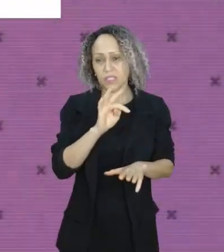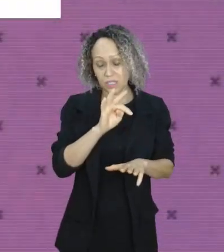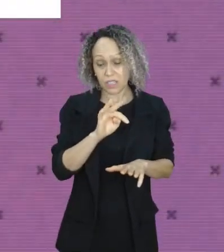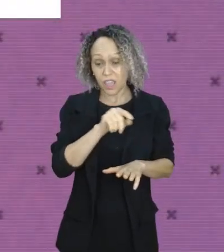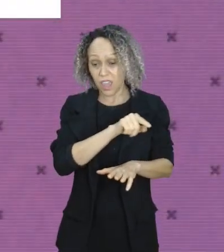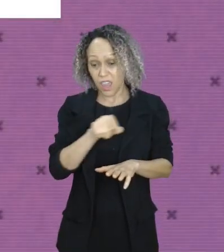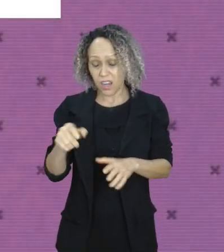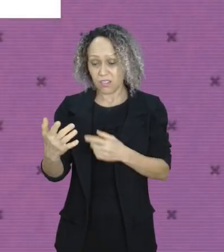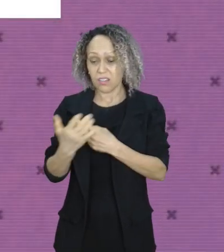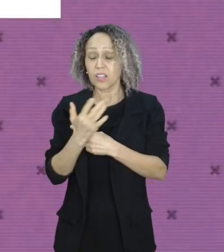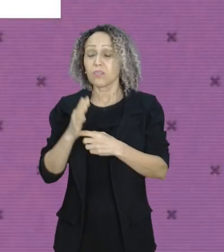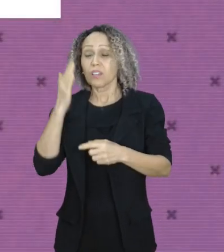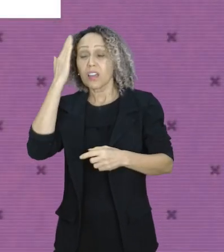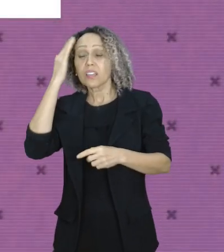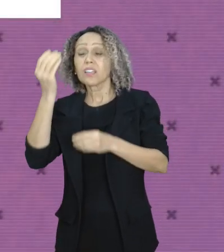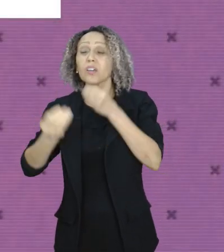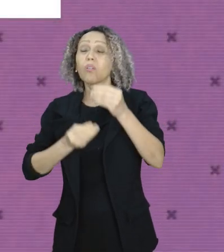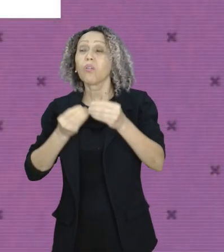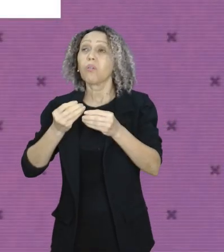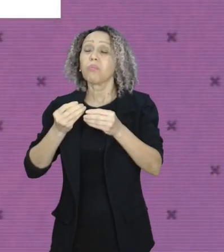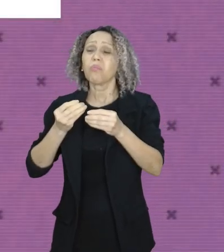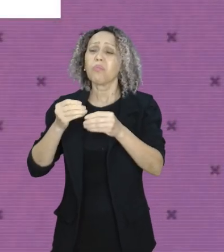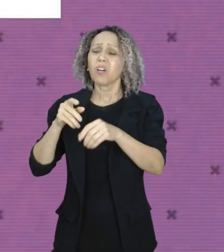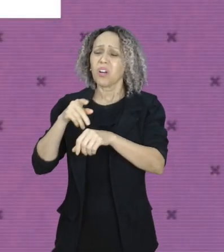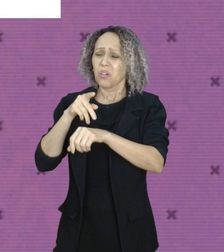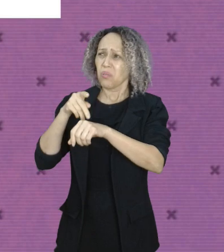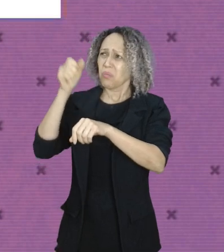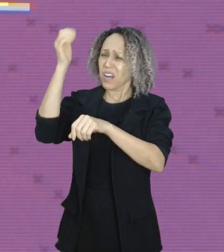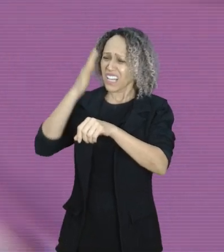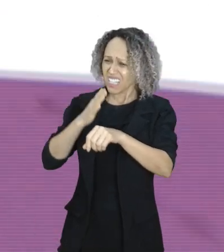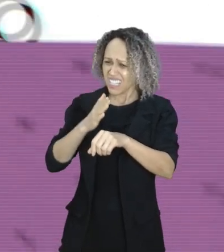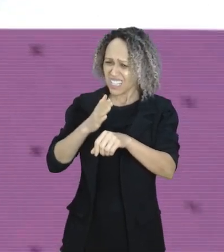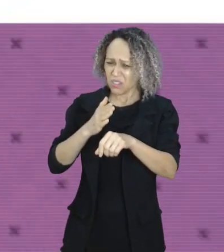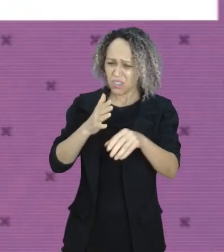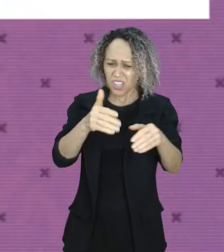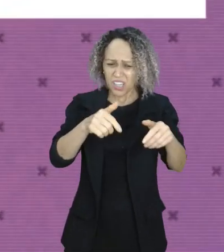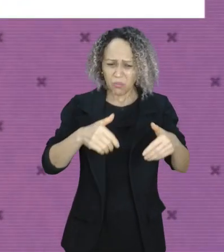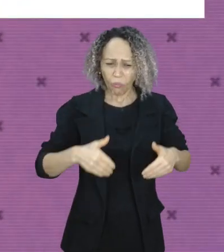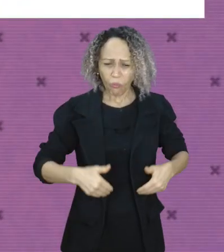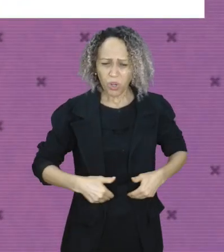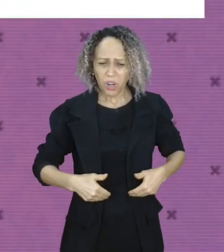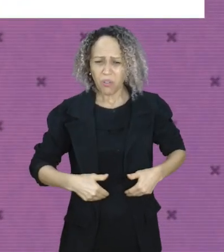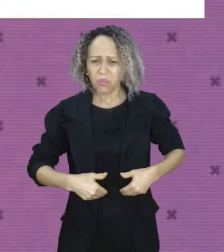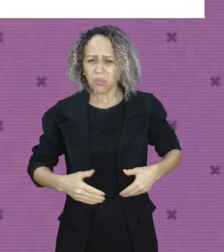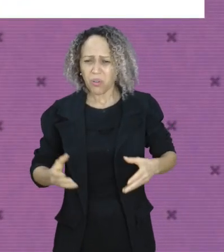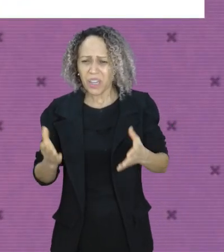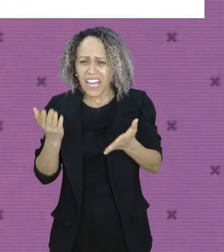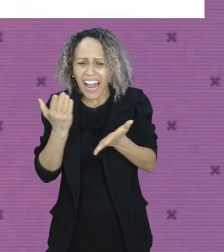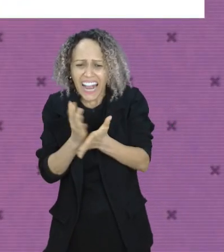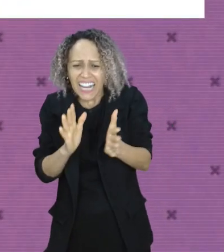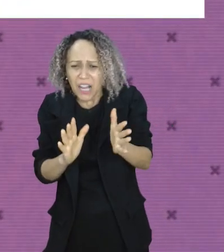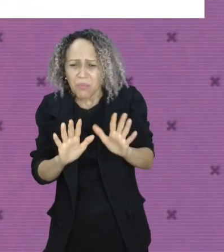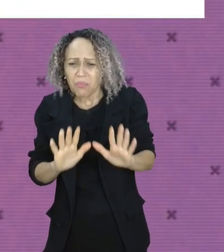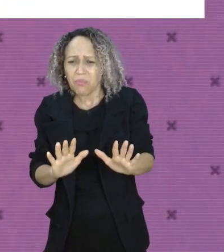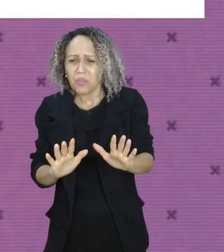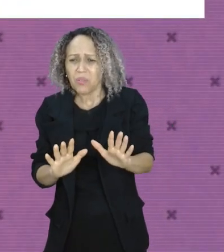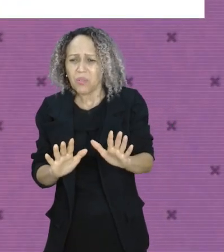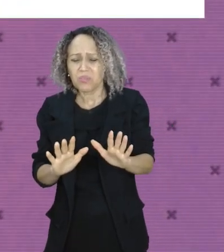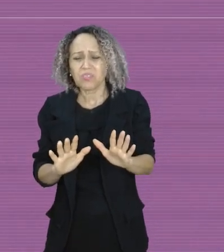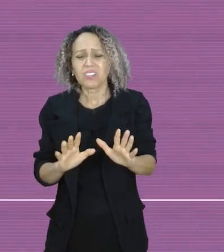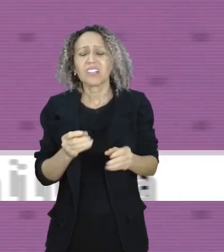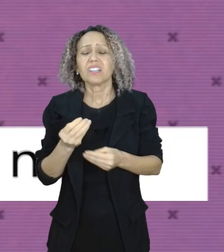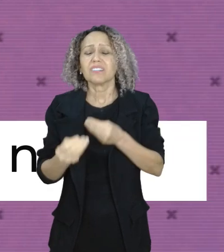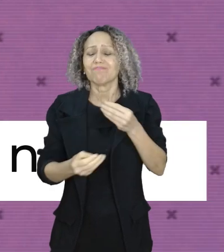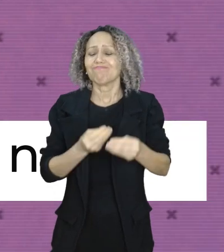entender como o país saiu do mapa da fome e a pensar políticas públicas de igualdade racial e de gênero.